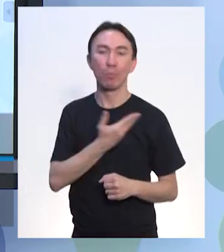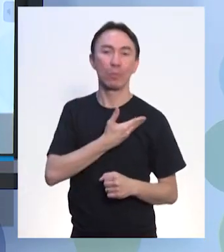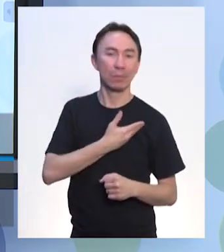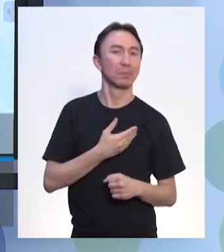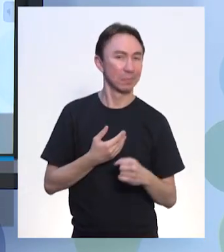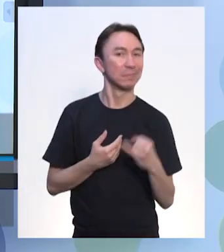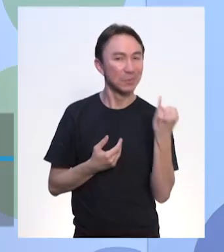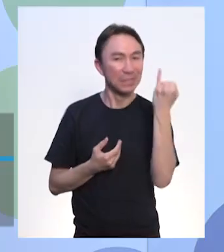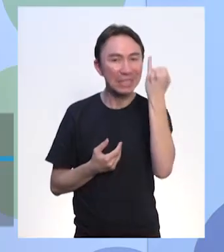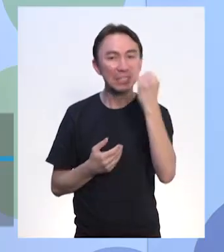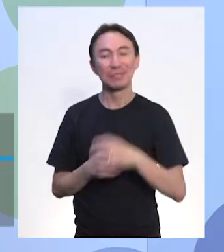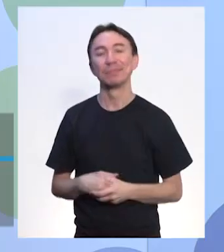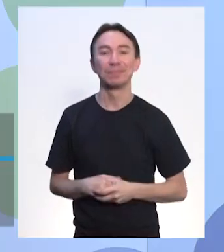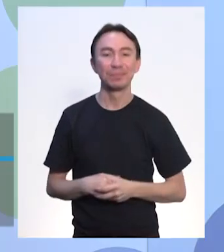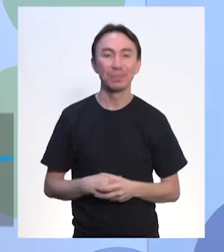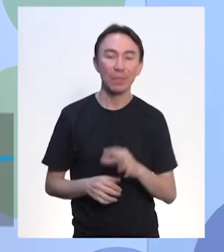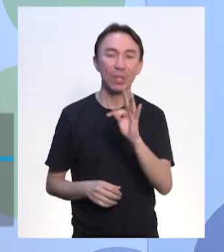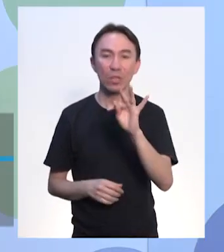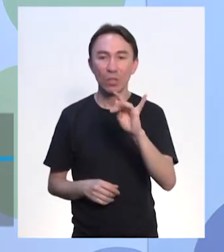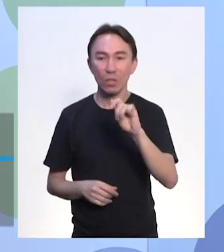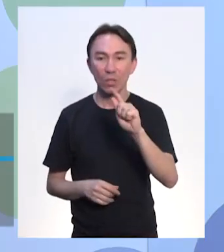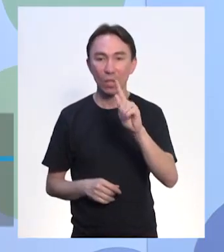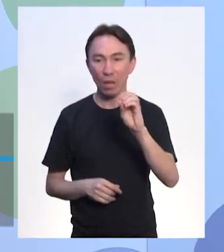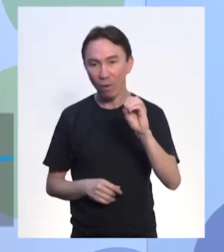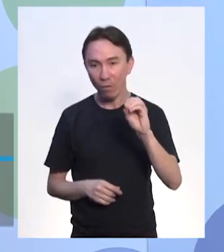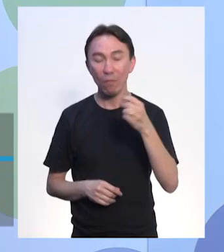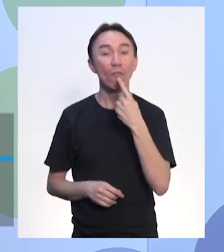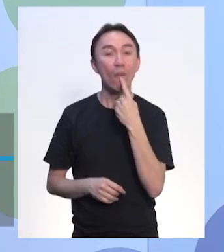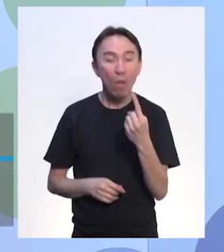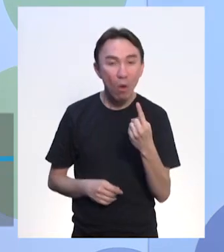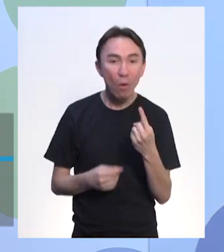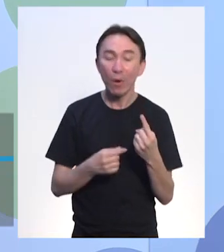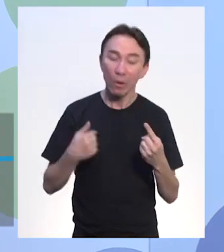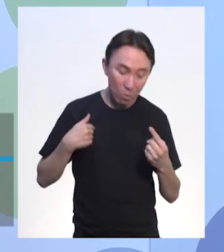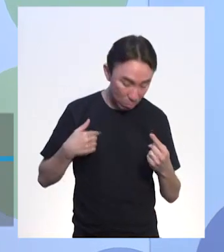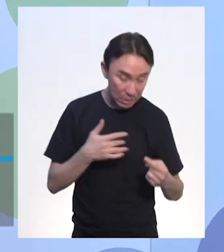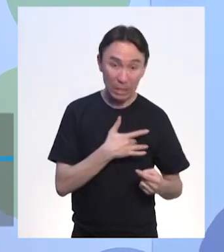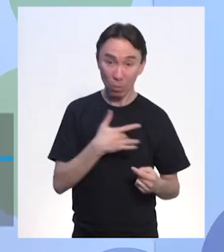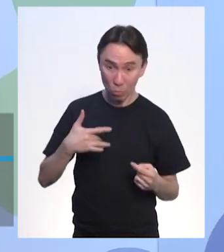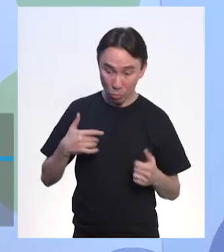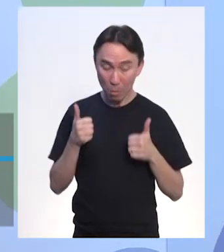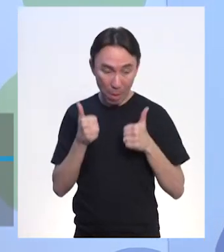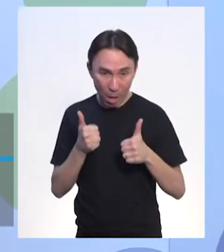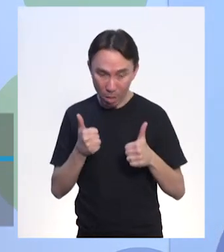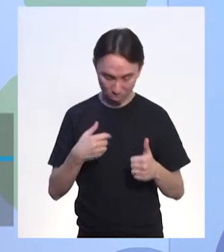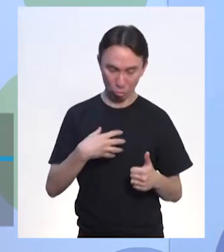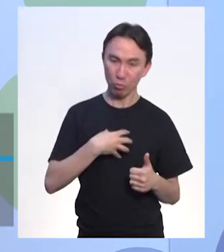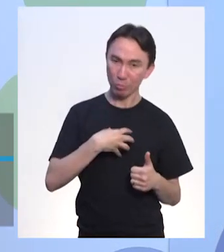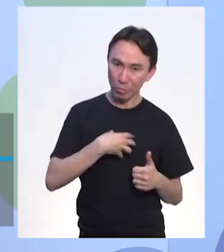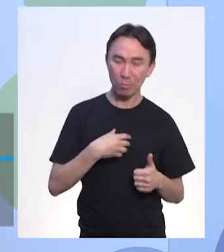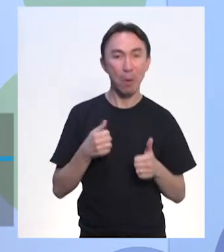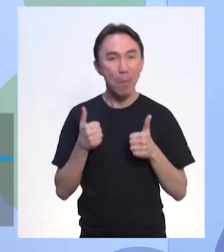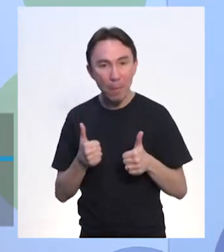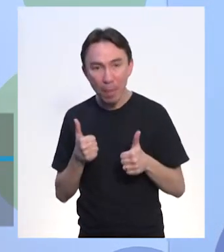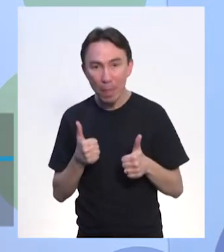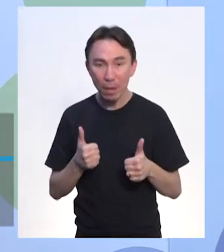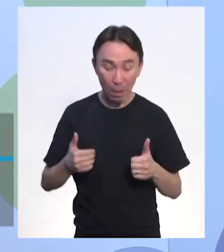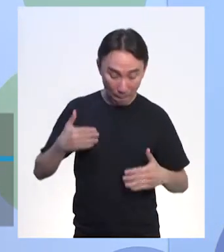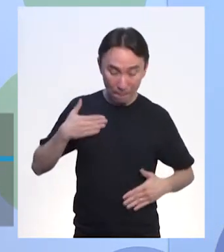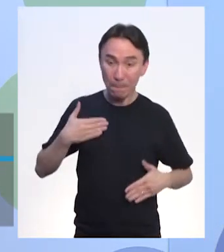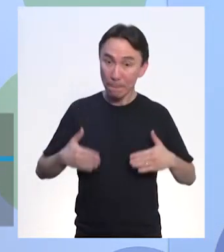Isso. O Tiago falou, para me manter saudável e me sentir bem, E- tanto fisicamente